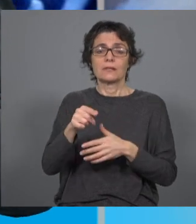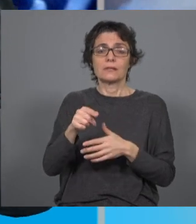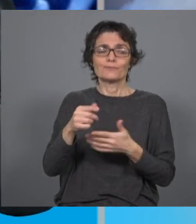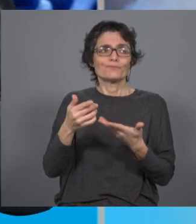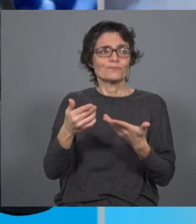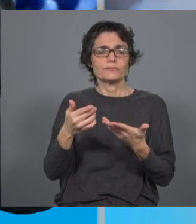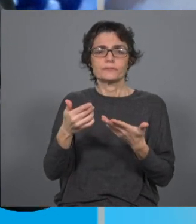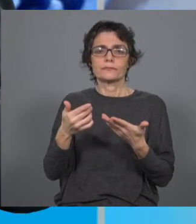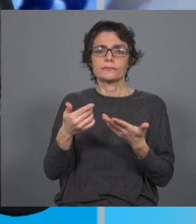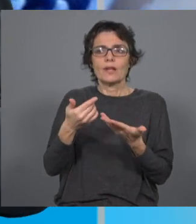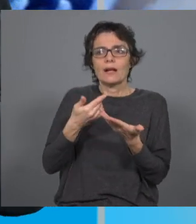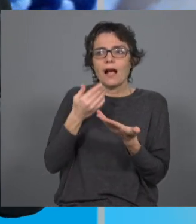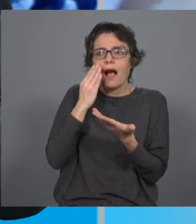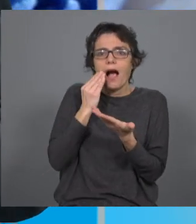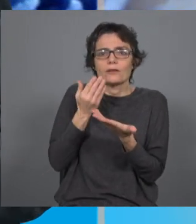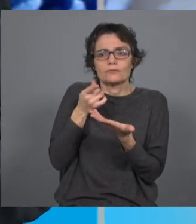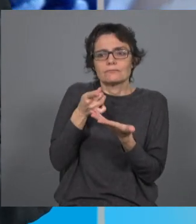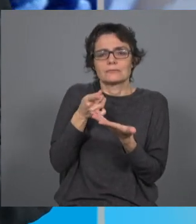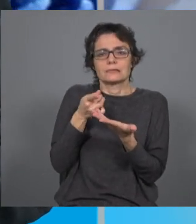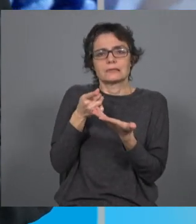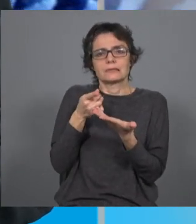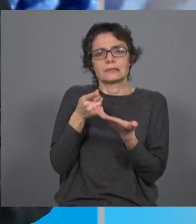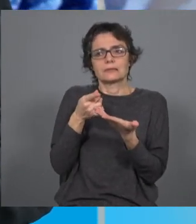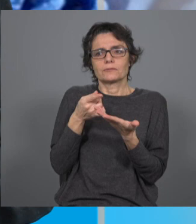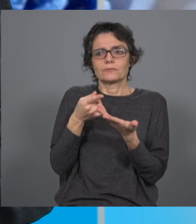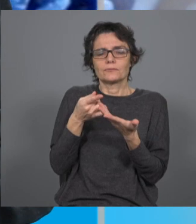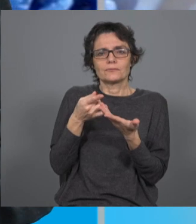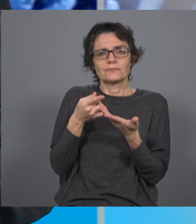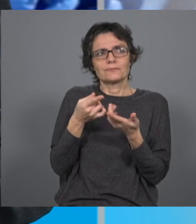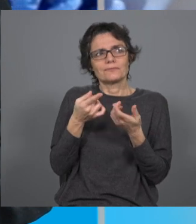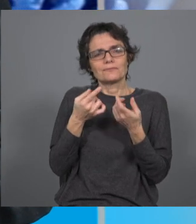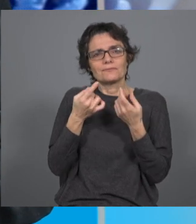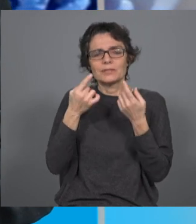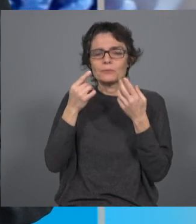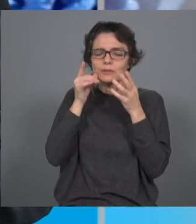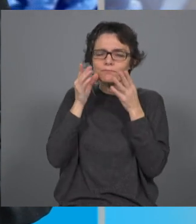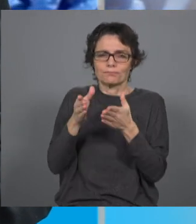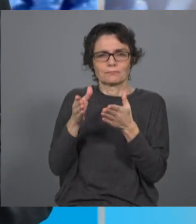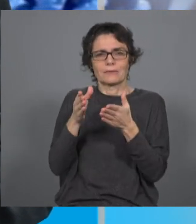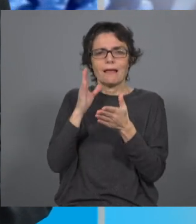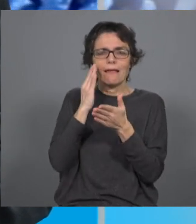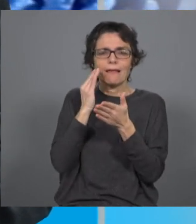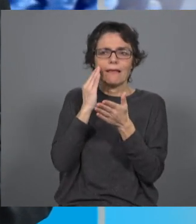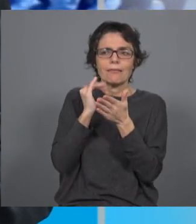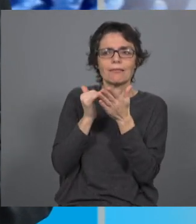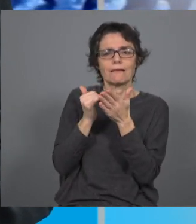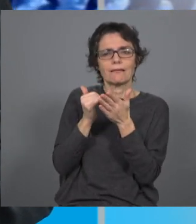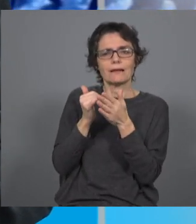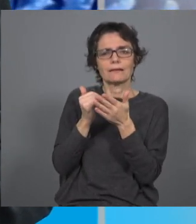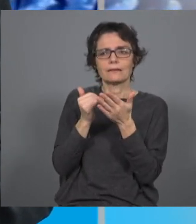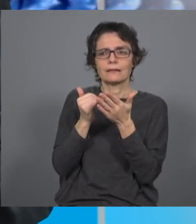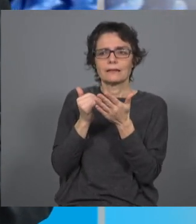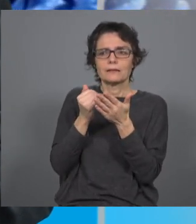há motivos, e há realmente motivos, para nós ainda sermos mais sensíveis ao sofrimento dos outros,